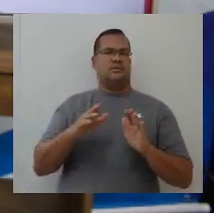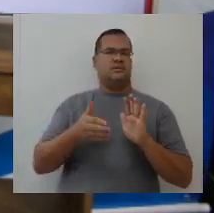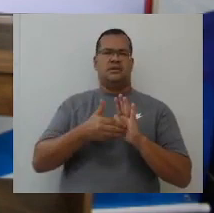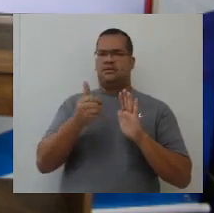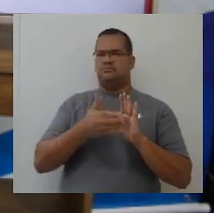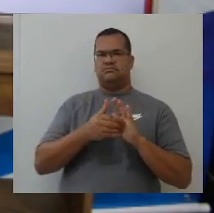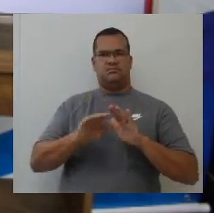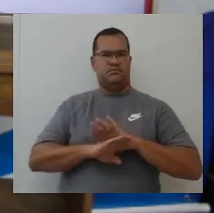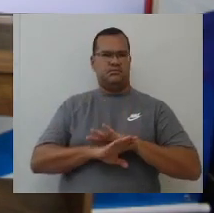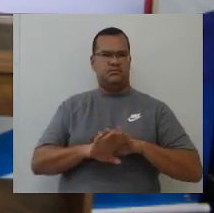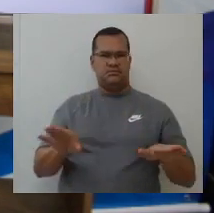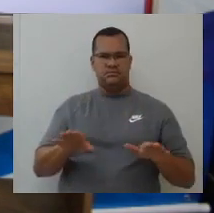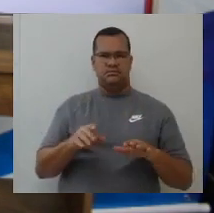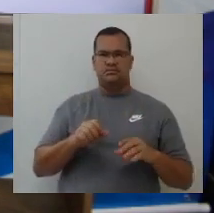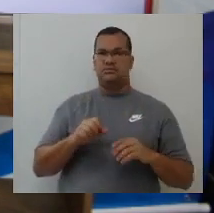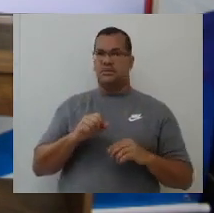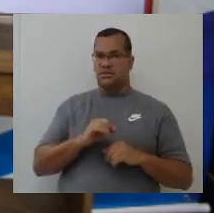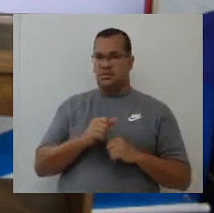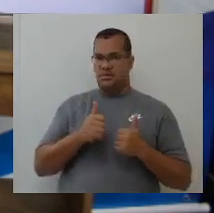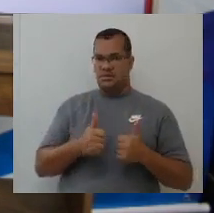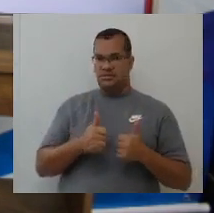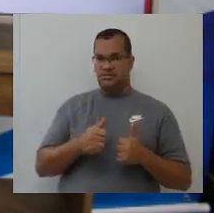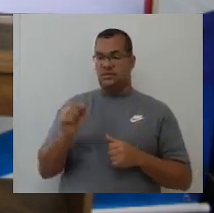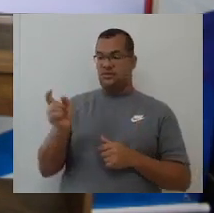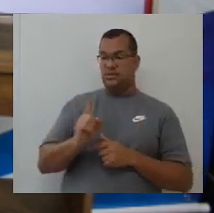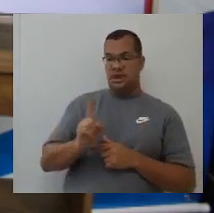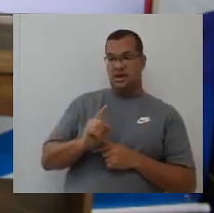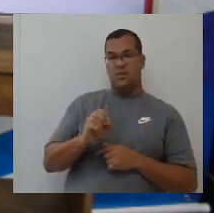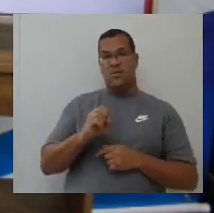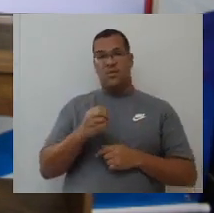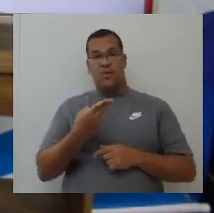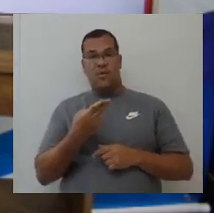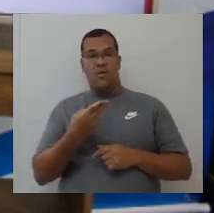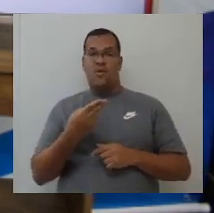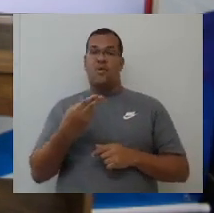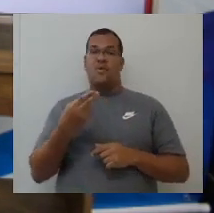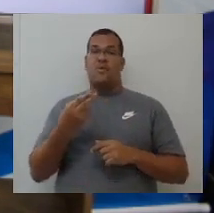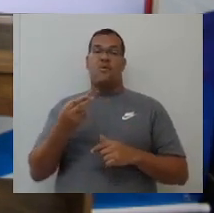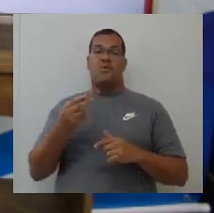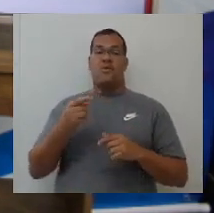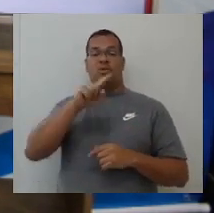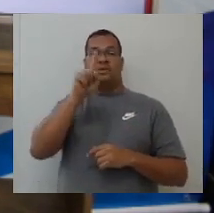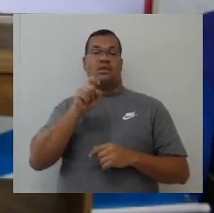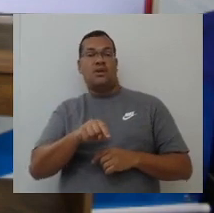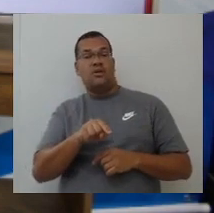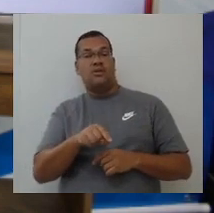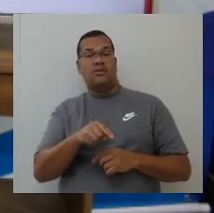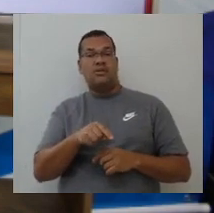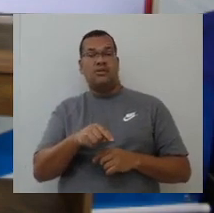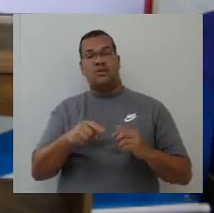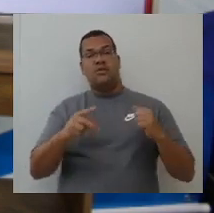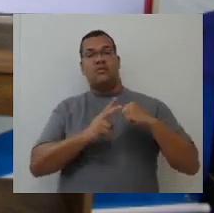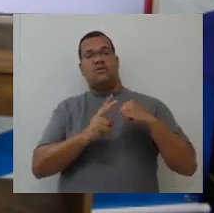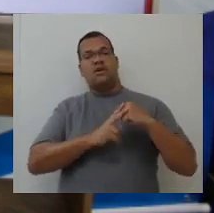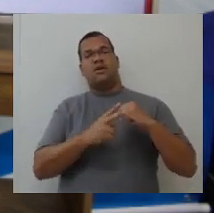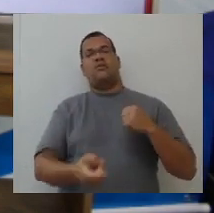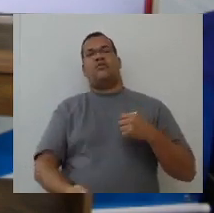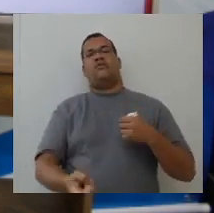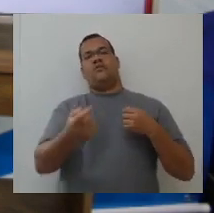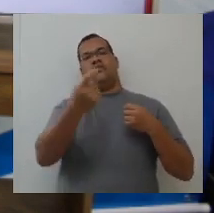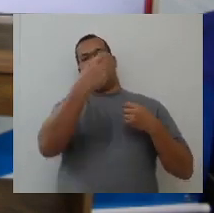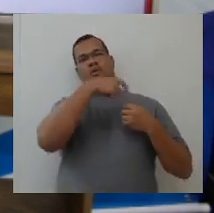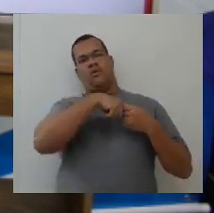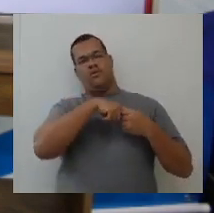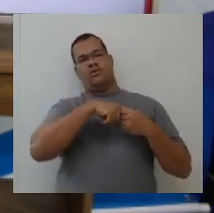não servem mais para nada, beleza? Elas somem, elas desaparecem. O verbo volta à origem, ele volta à forma